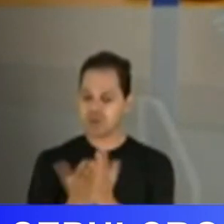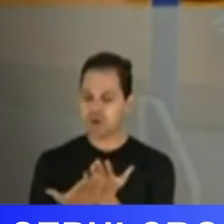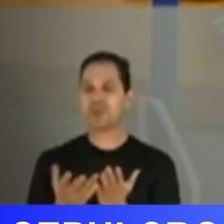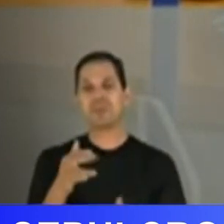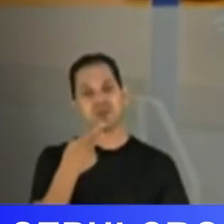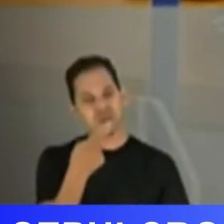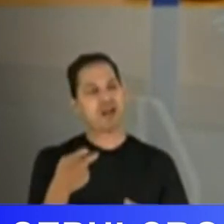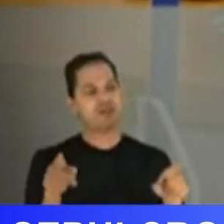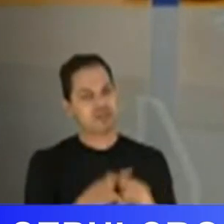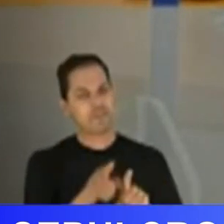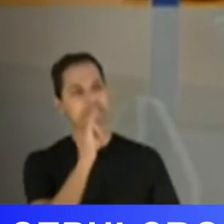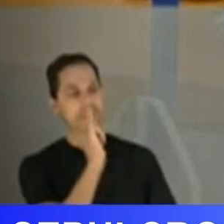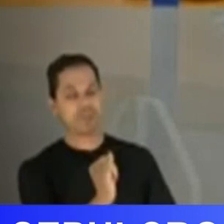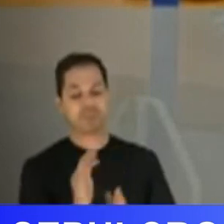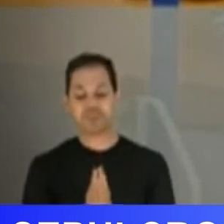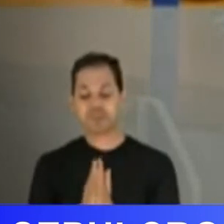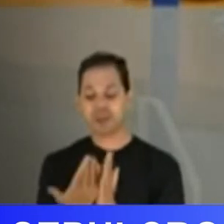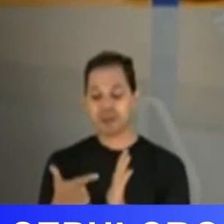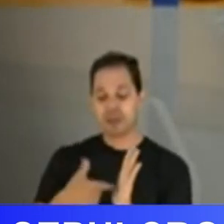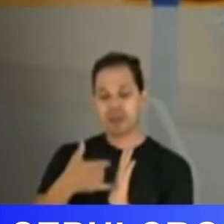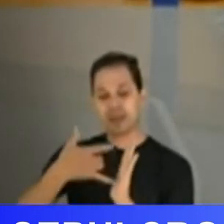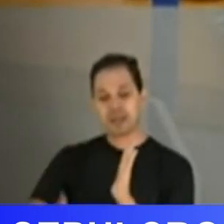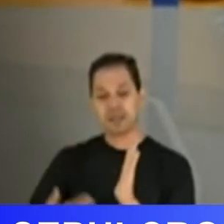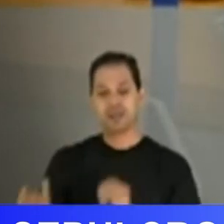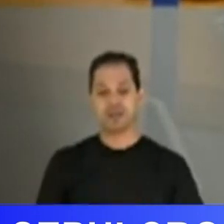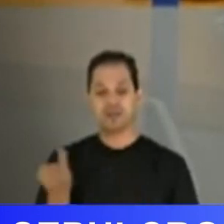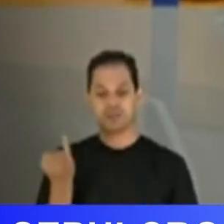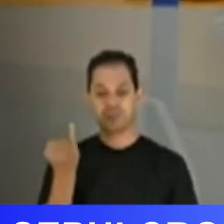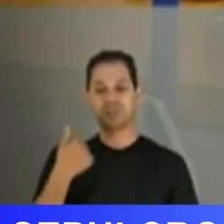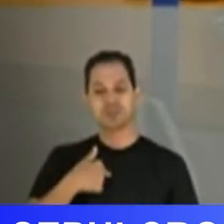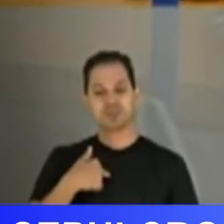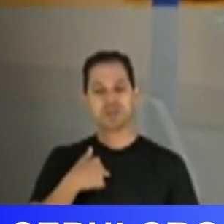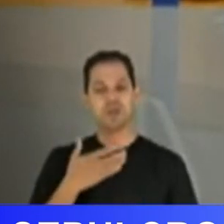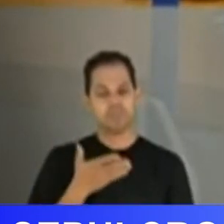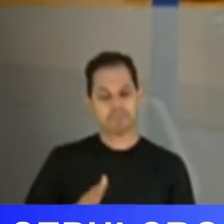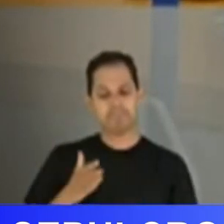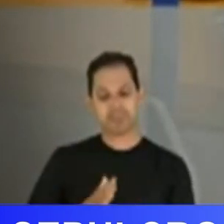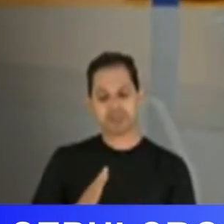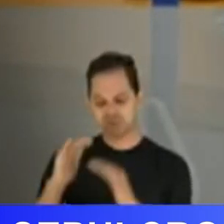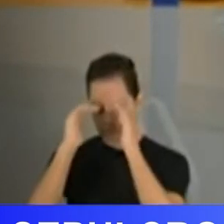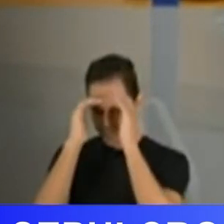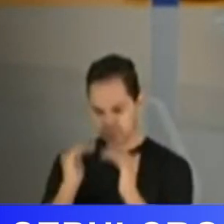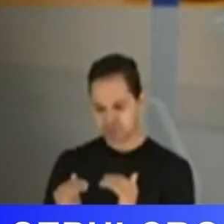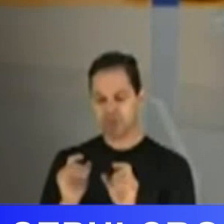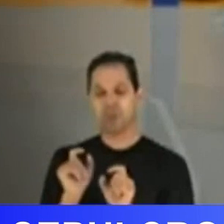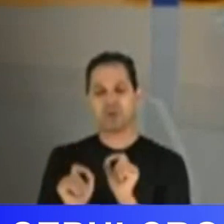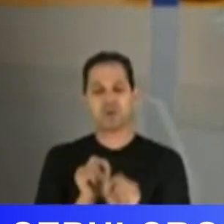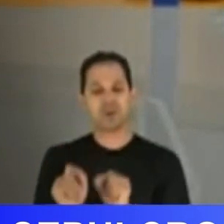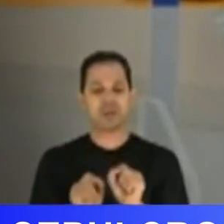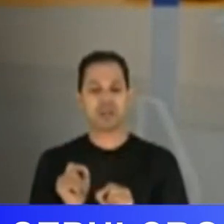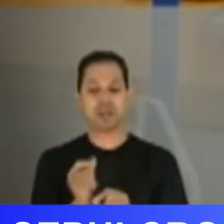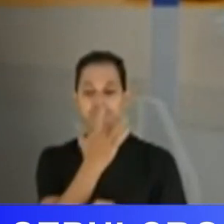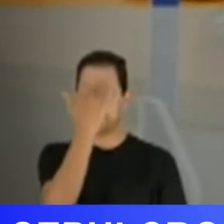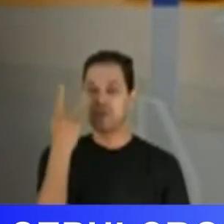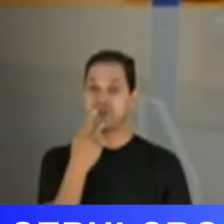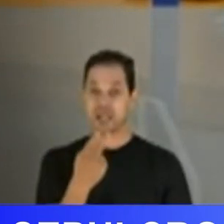senhor. Tem uma passagem muito importante, eu coloco isso muito na minha prática de vida, que é exatamente, alguém diz